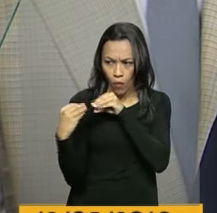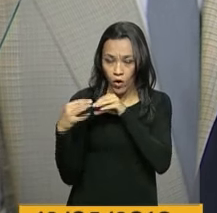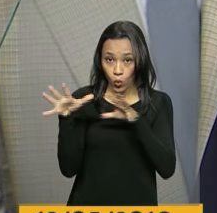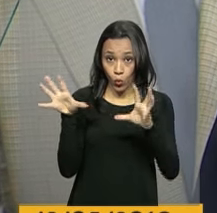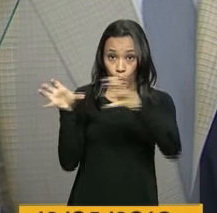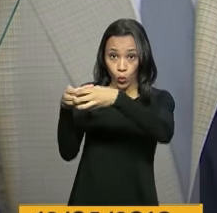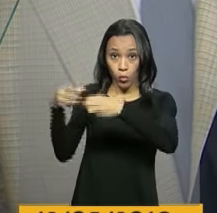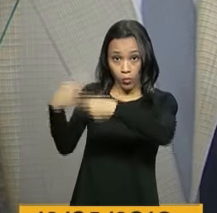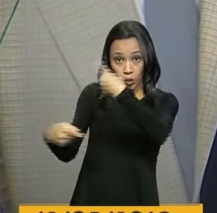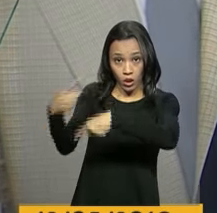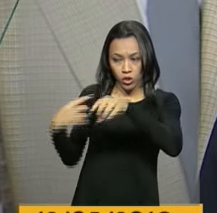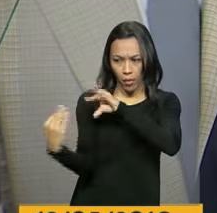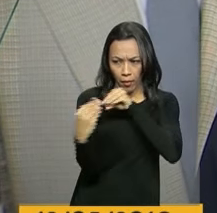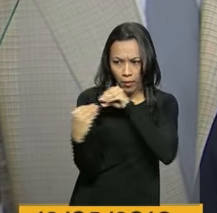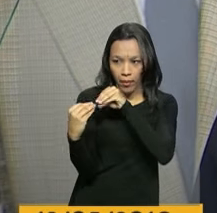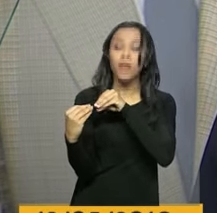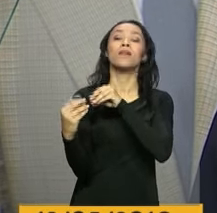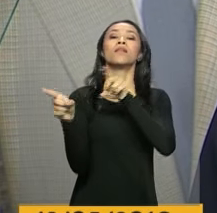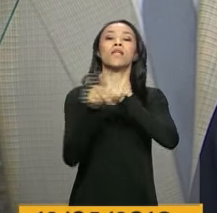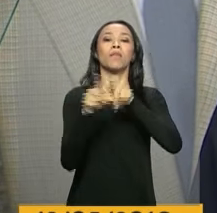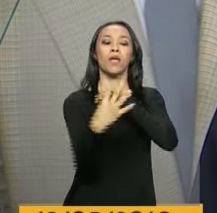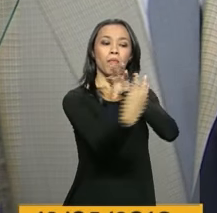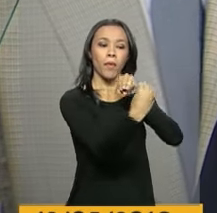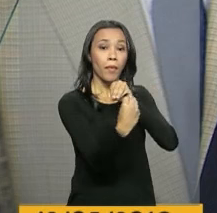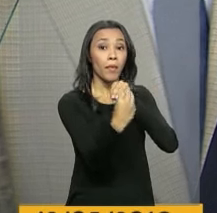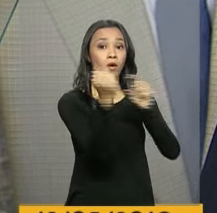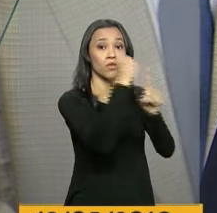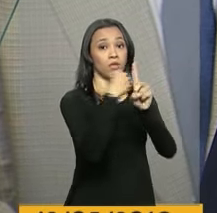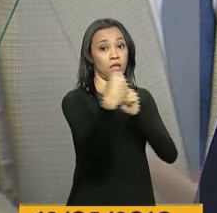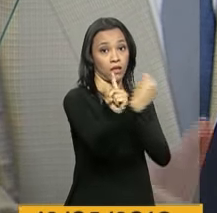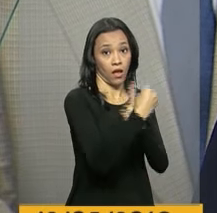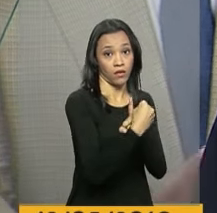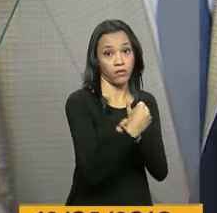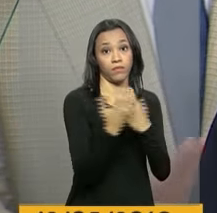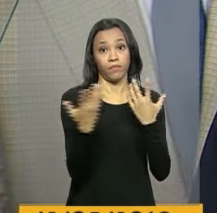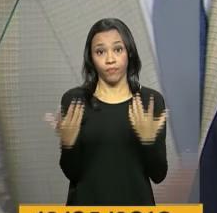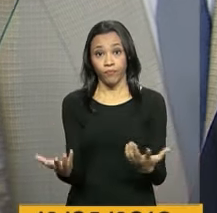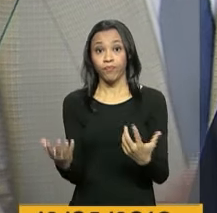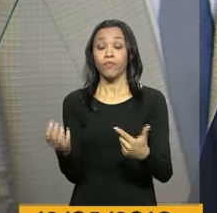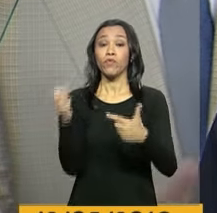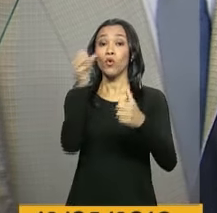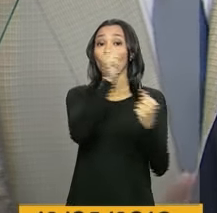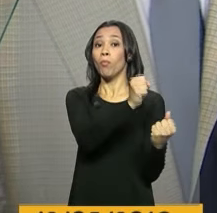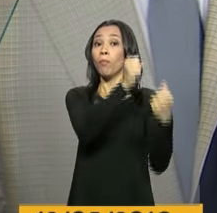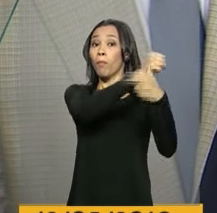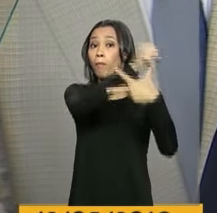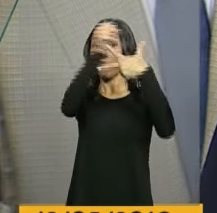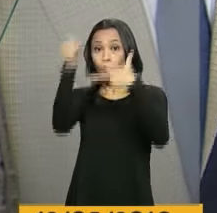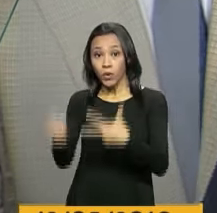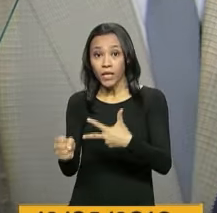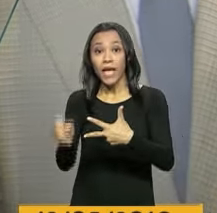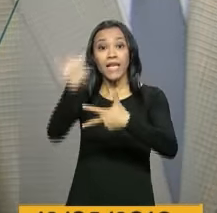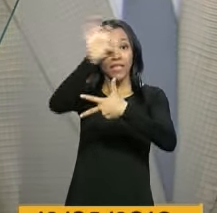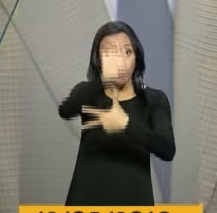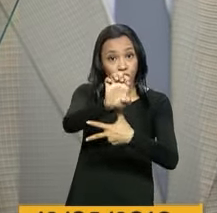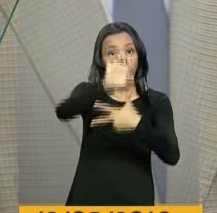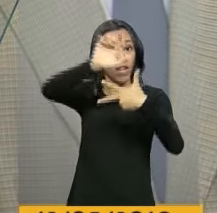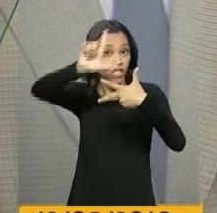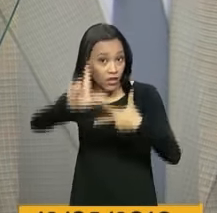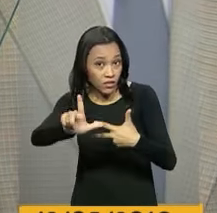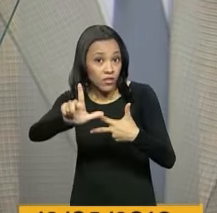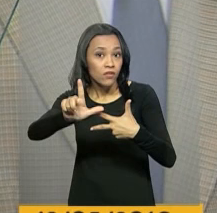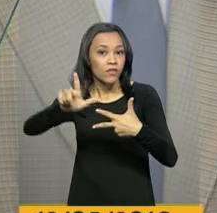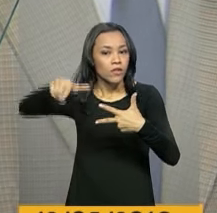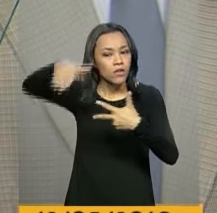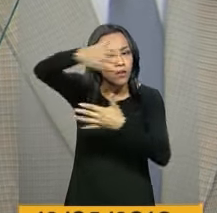política e também com a sociedade. Executivo e legislativo precisam trabalhar